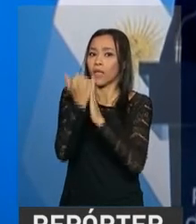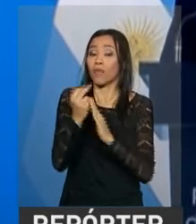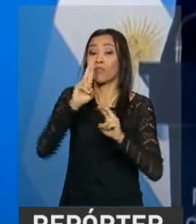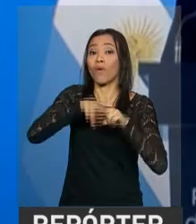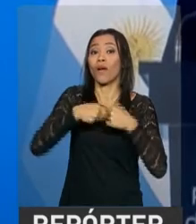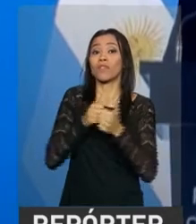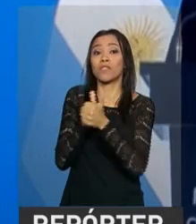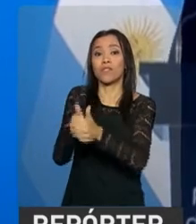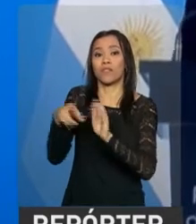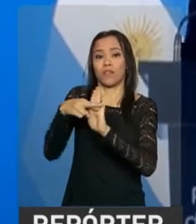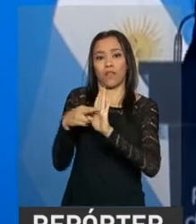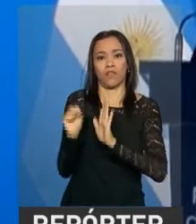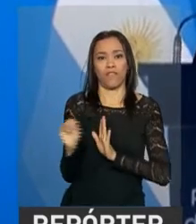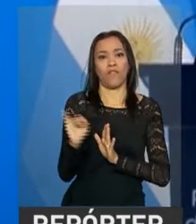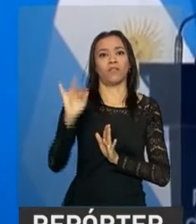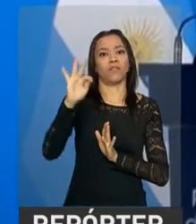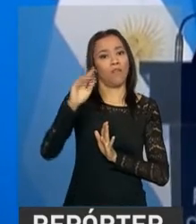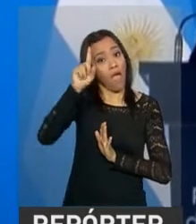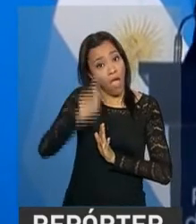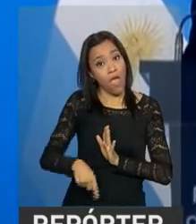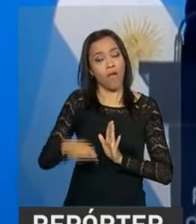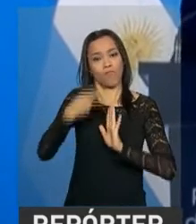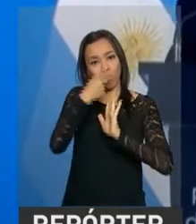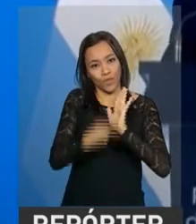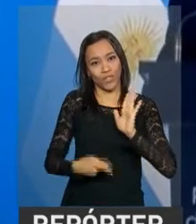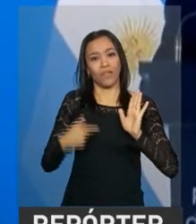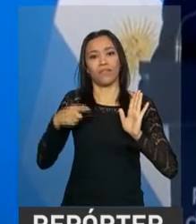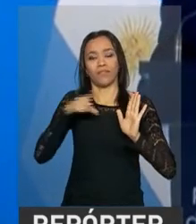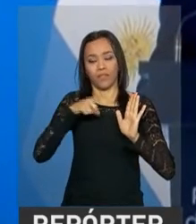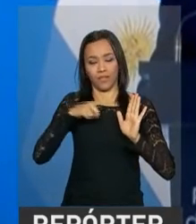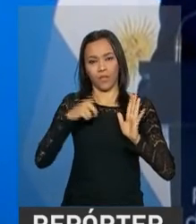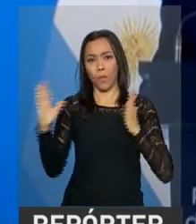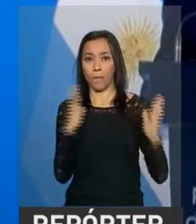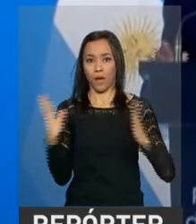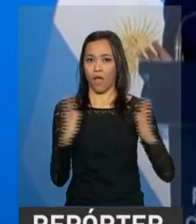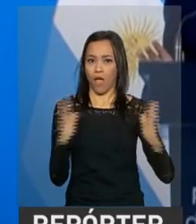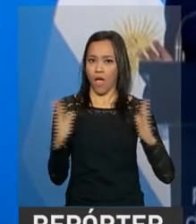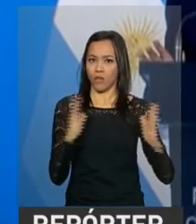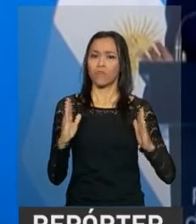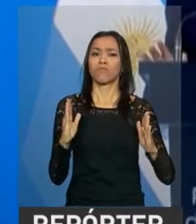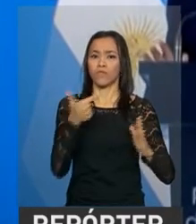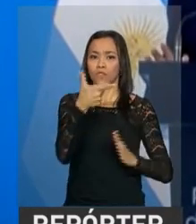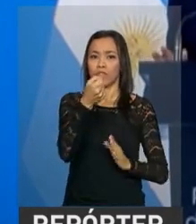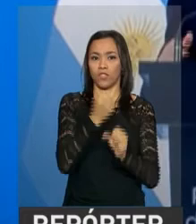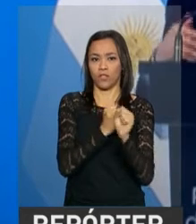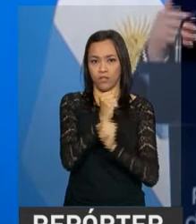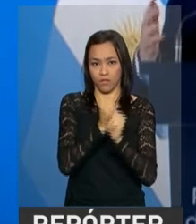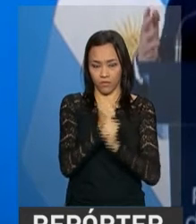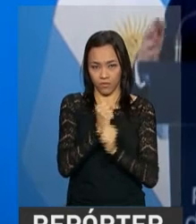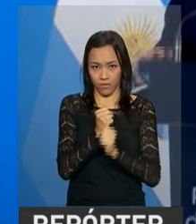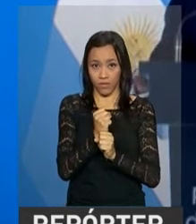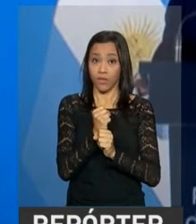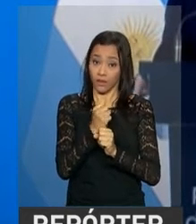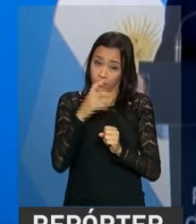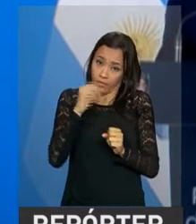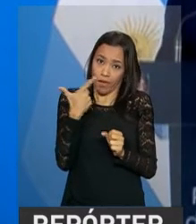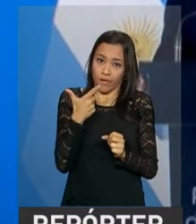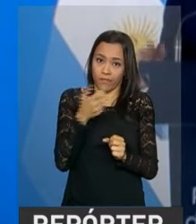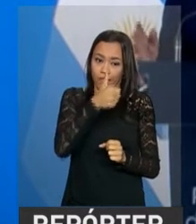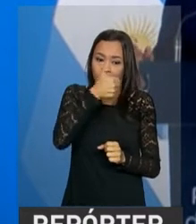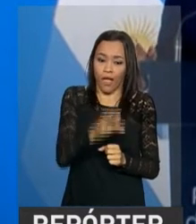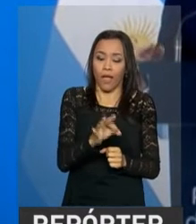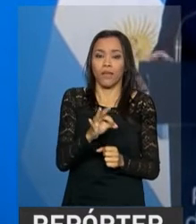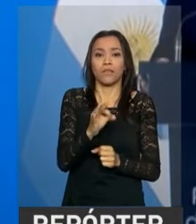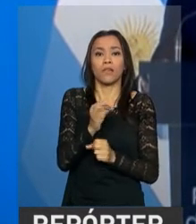ano anterior. E é um projeto que tem um prazo de execução de 20 anos, revisável apenas